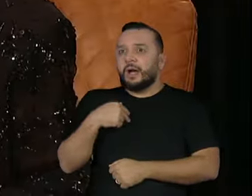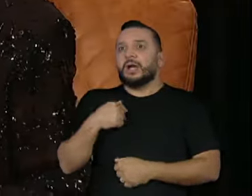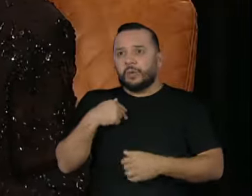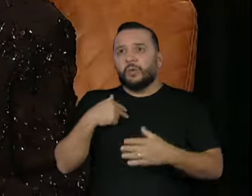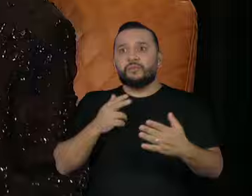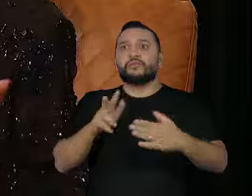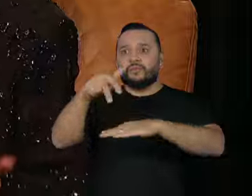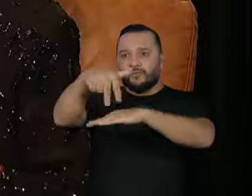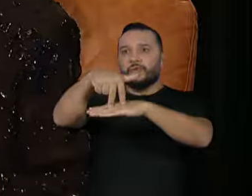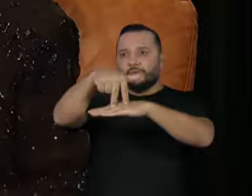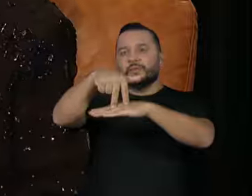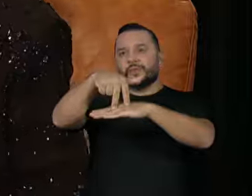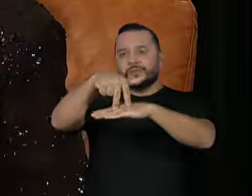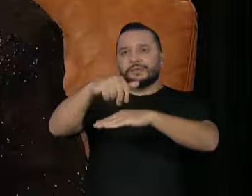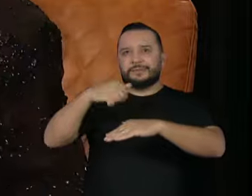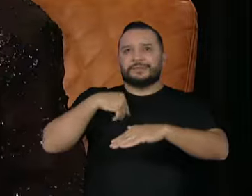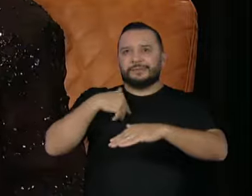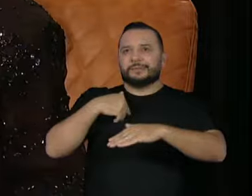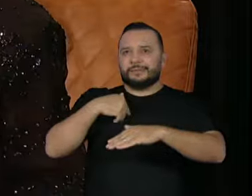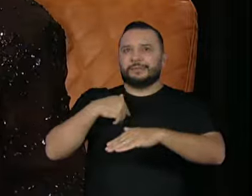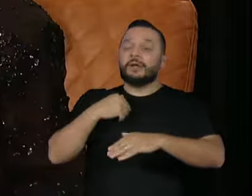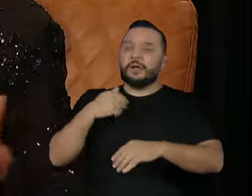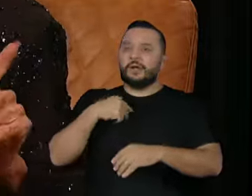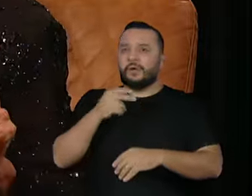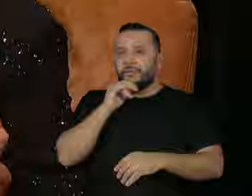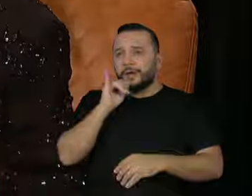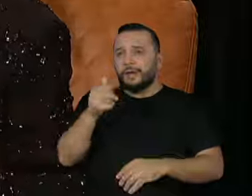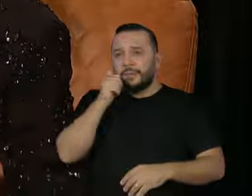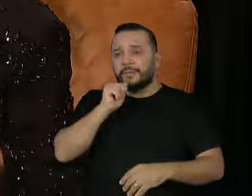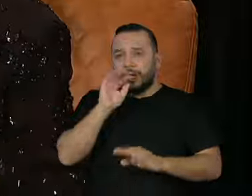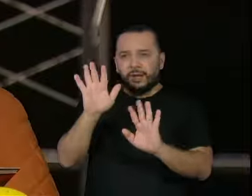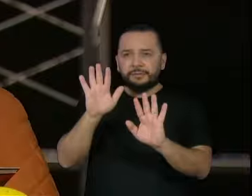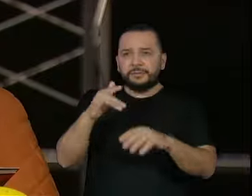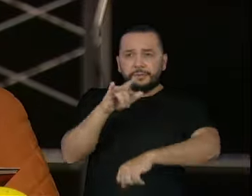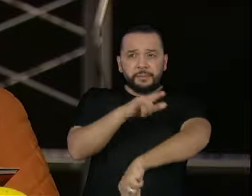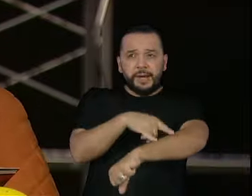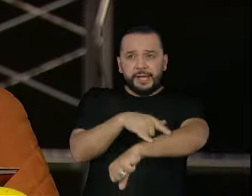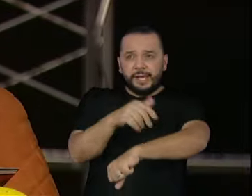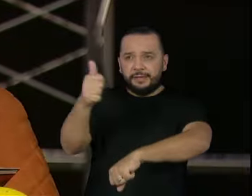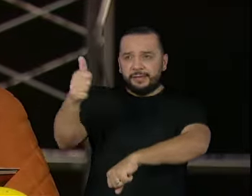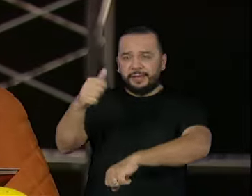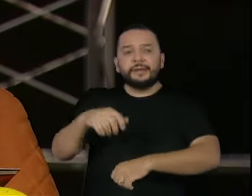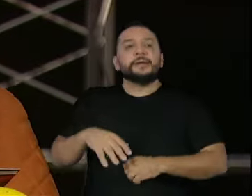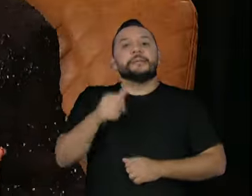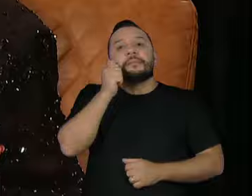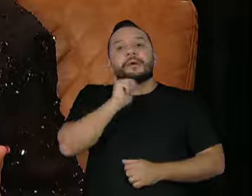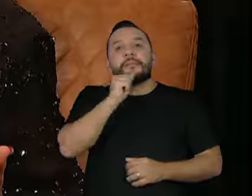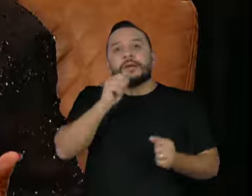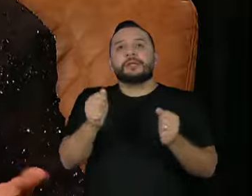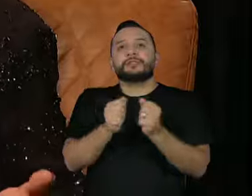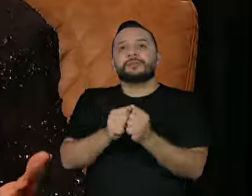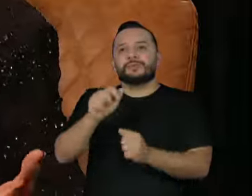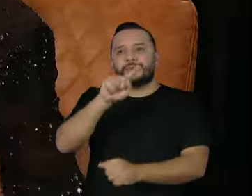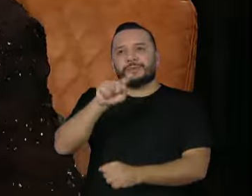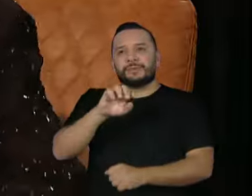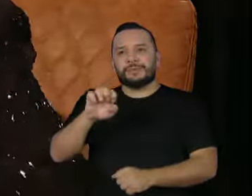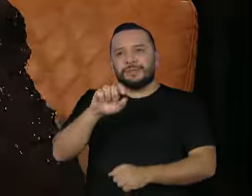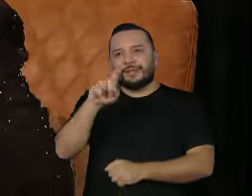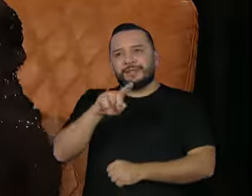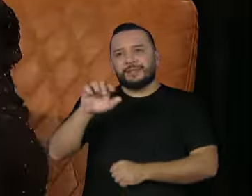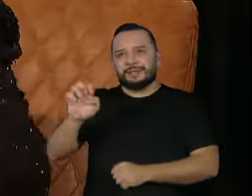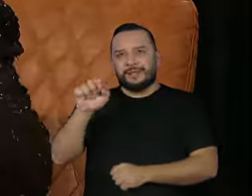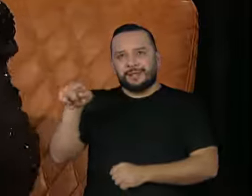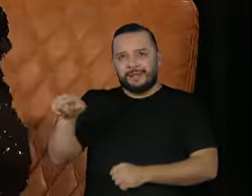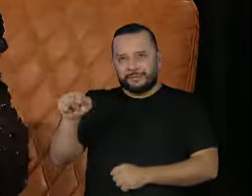Nessa altura, eu falei para minha mãe que eu ia até o toalete. Tava minha mãe e uma senhora chamada Zezé, que